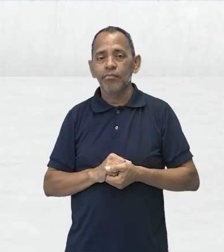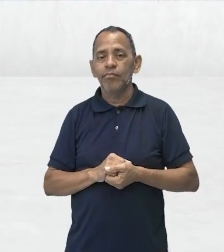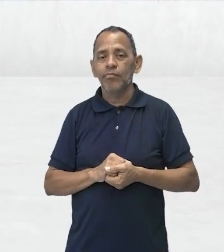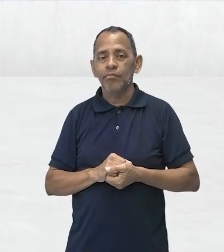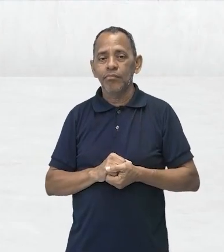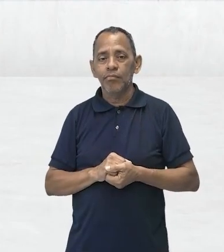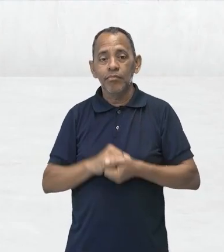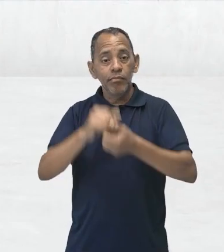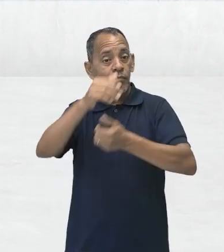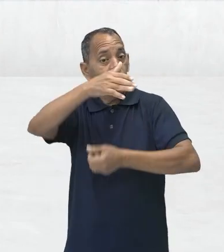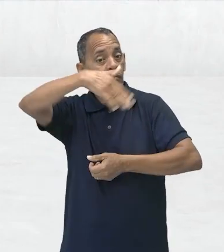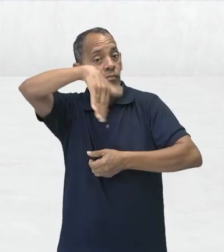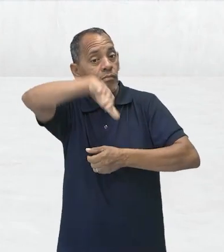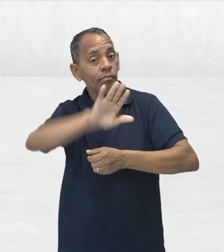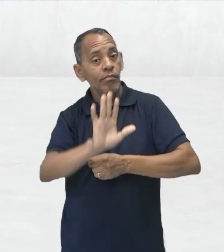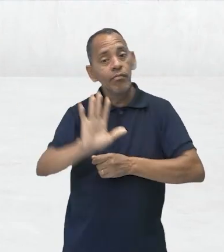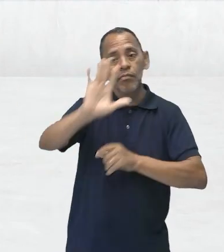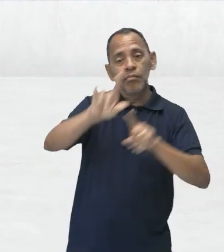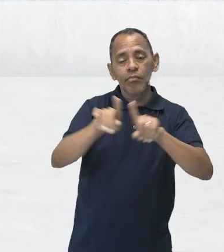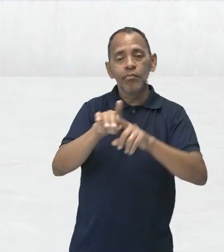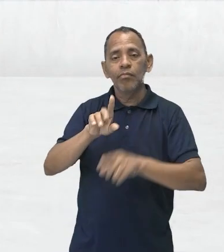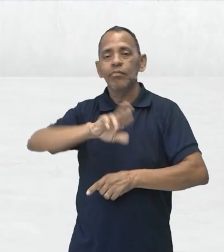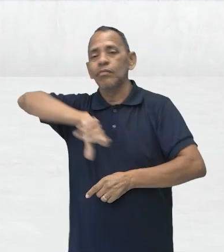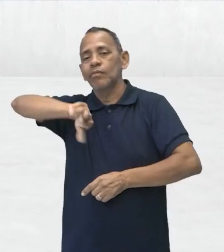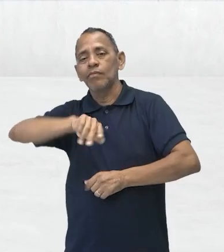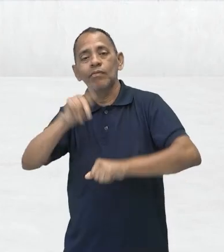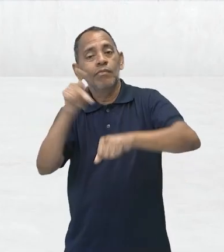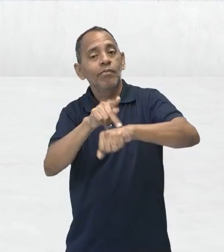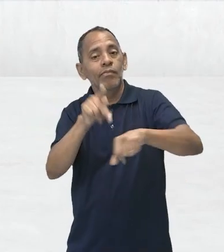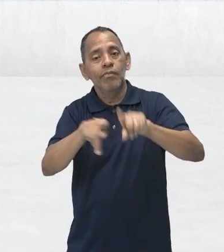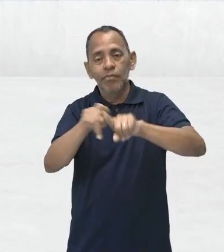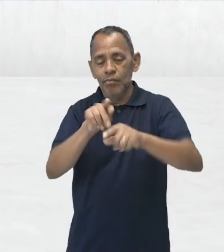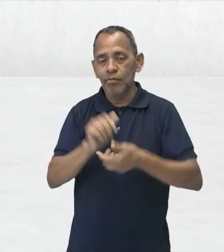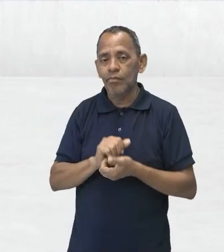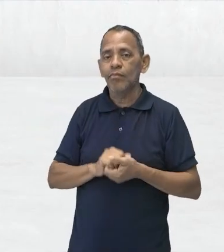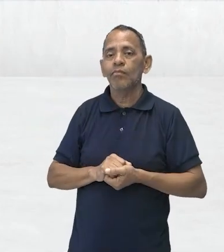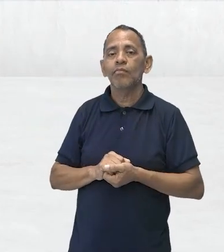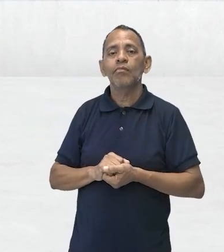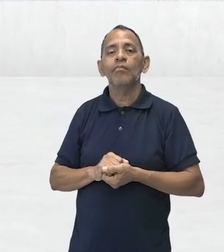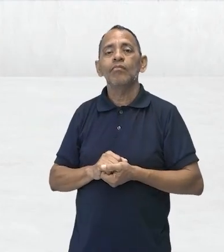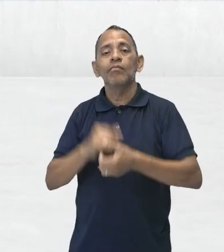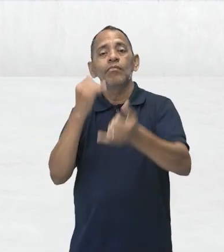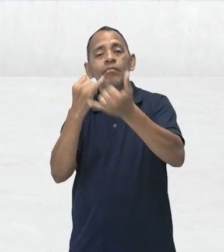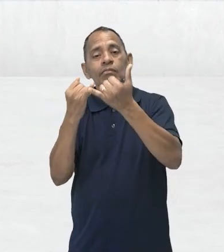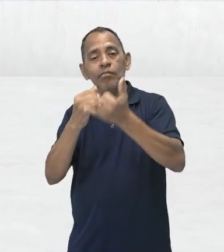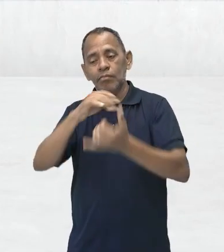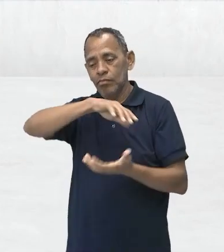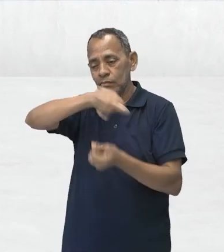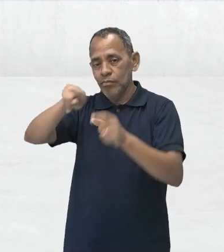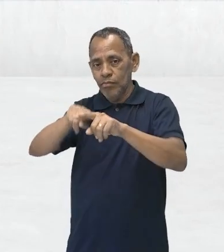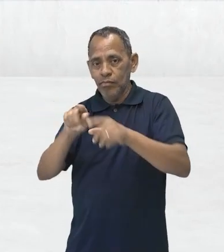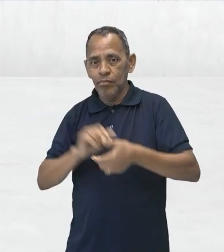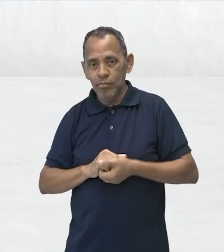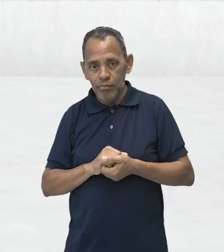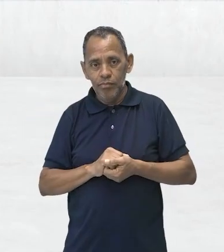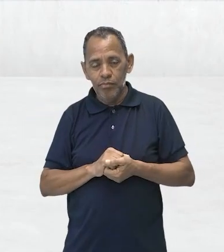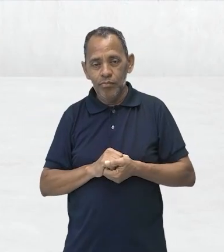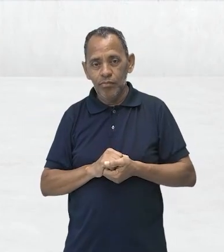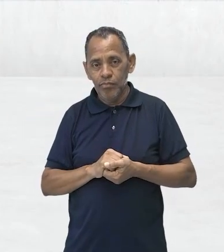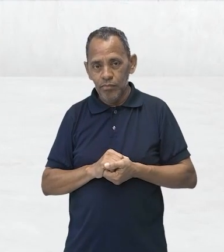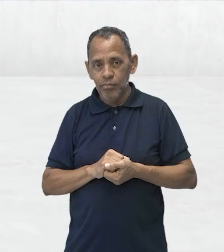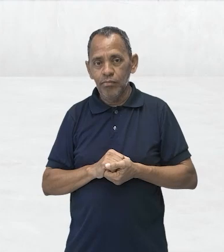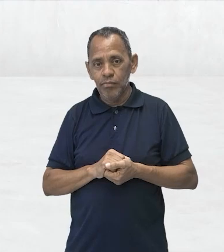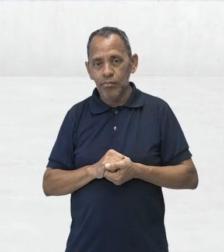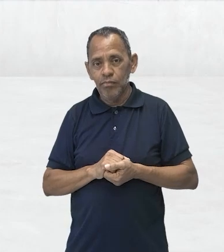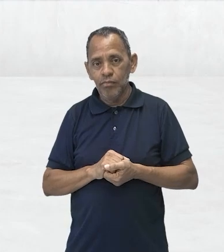refere-se às formas de arte não rígidas pela figuração e pela imitação do mundo. Então, o abstracionismo ele vai